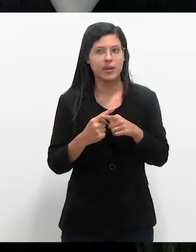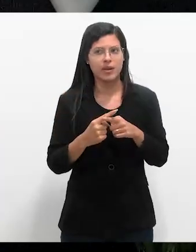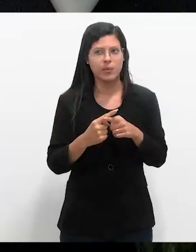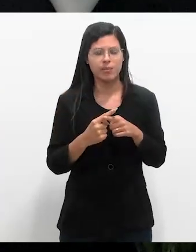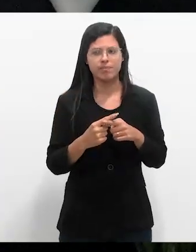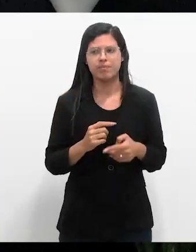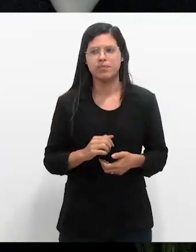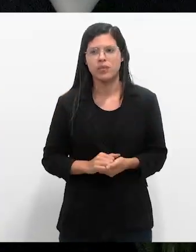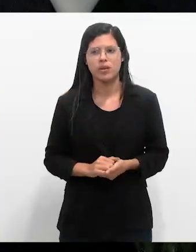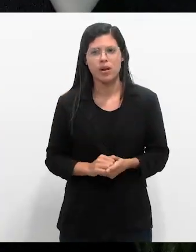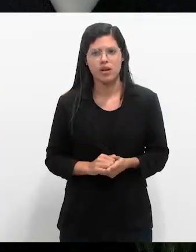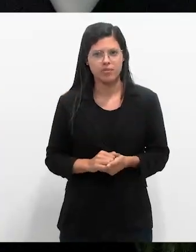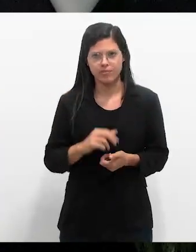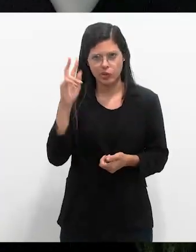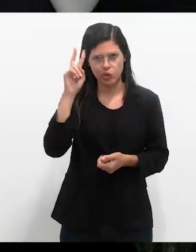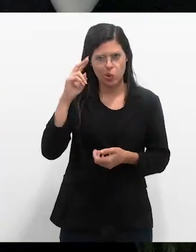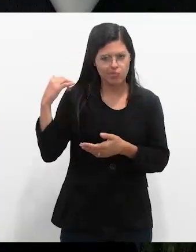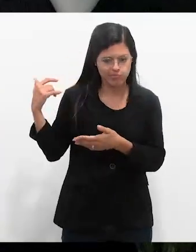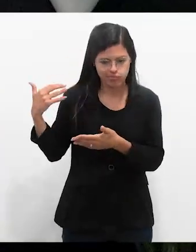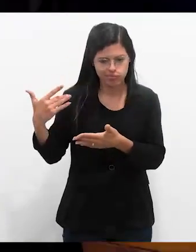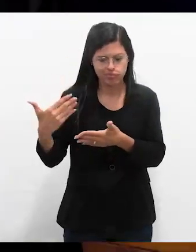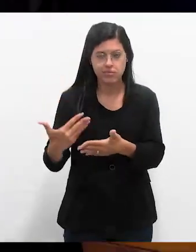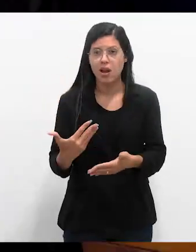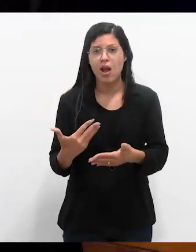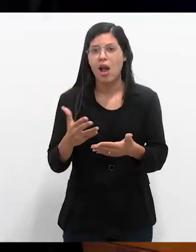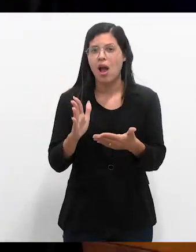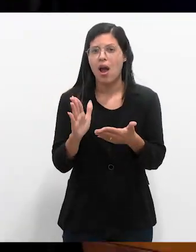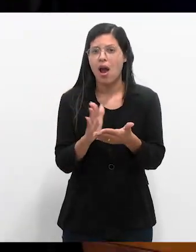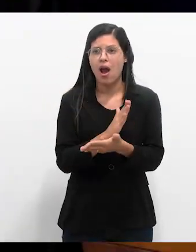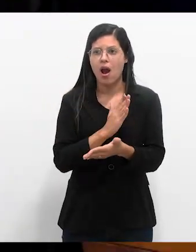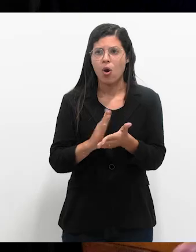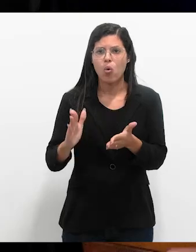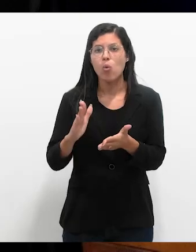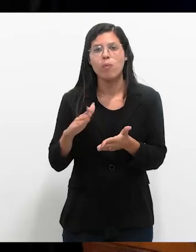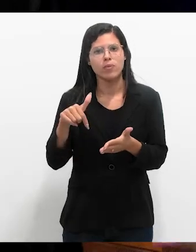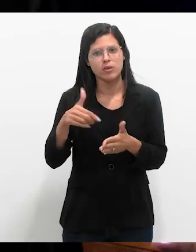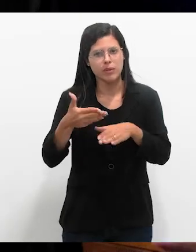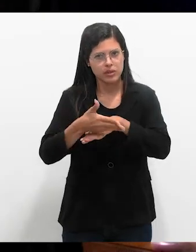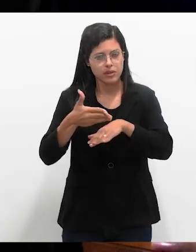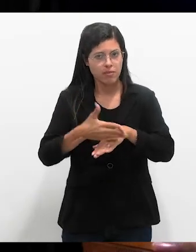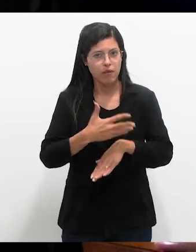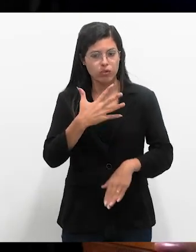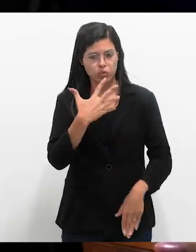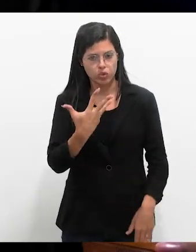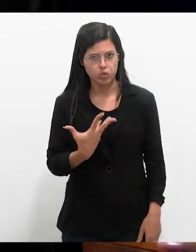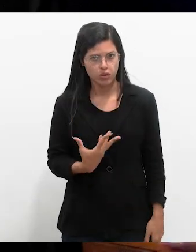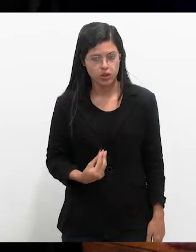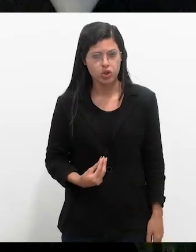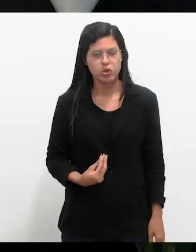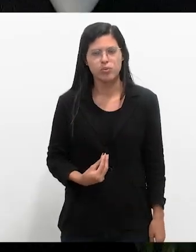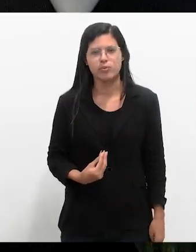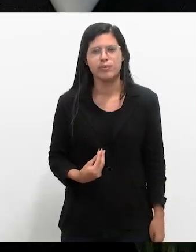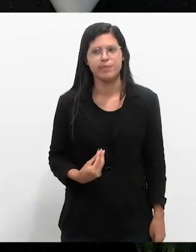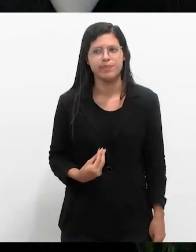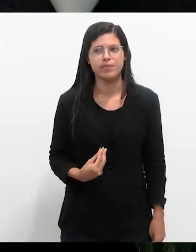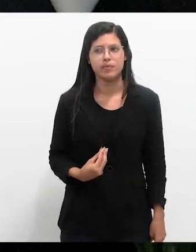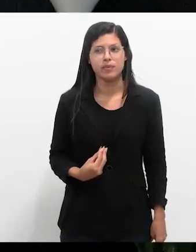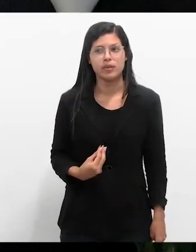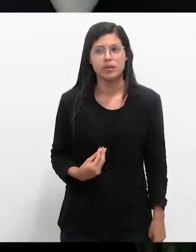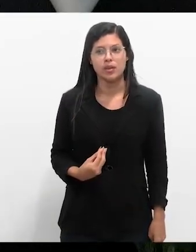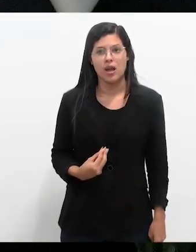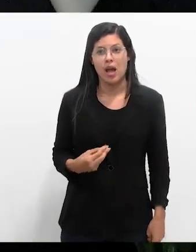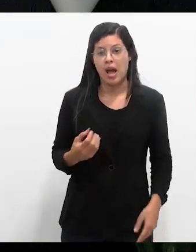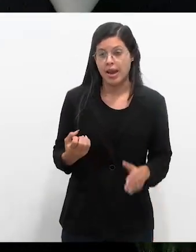As pessoas, vindo contando a história, algumas seguiam o Espiritismo, mas